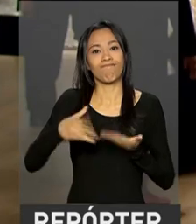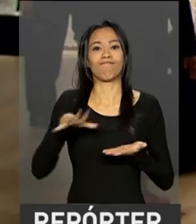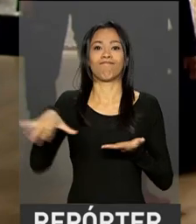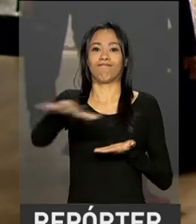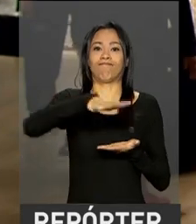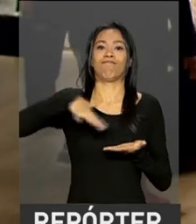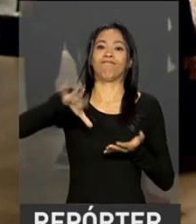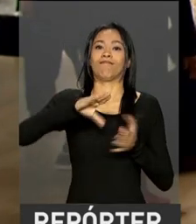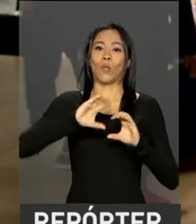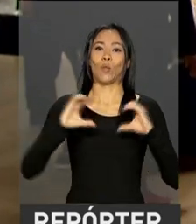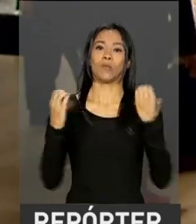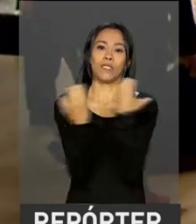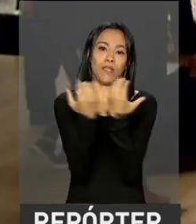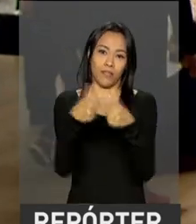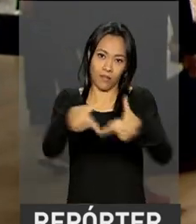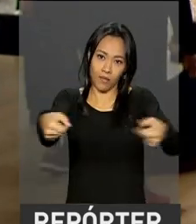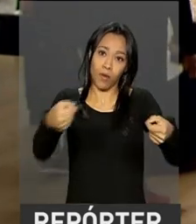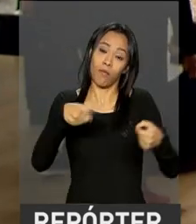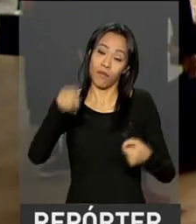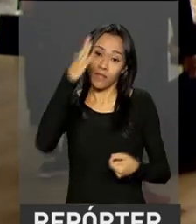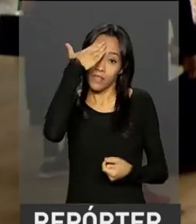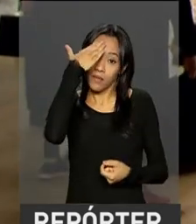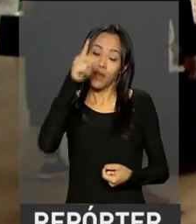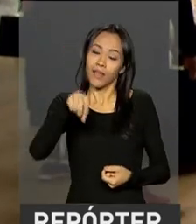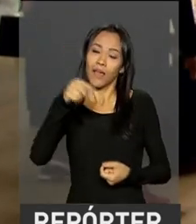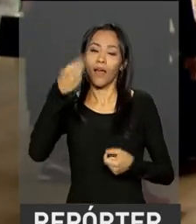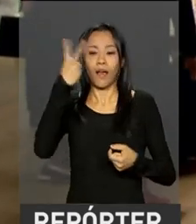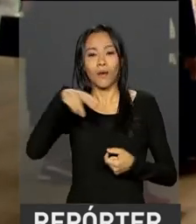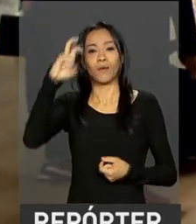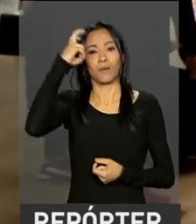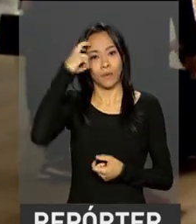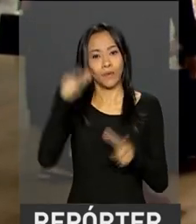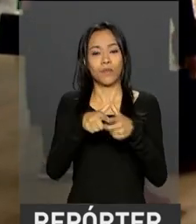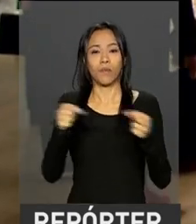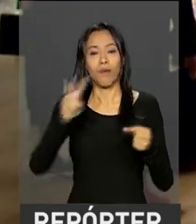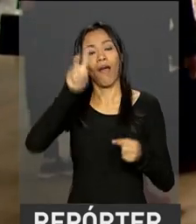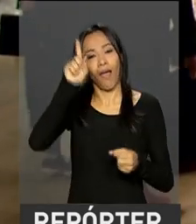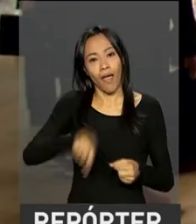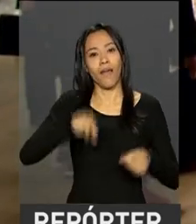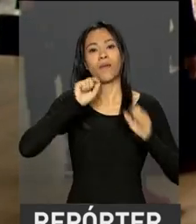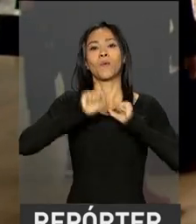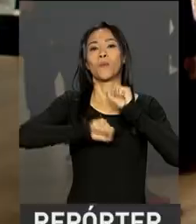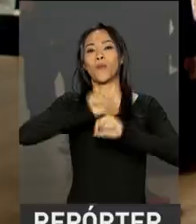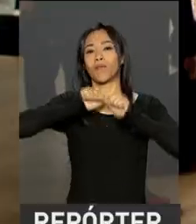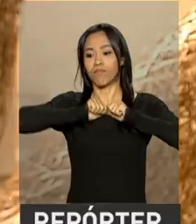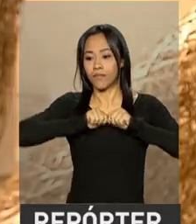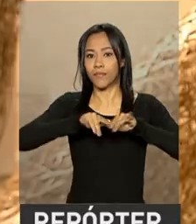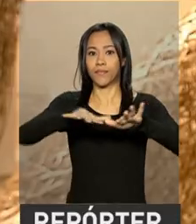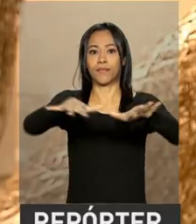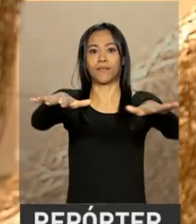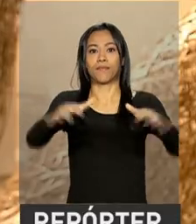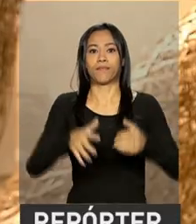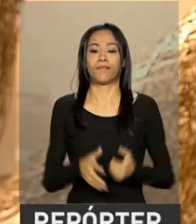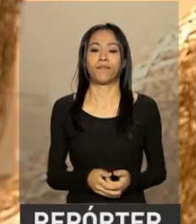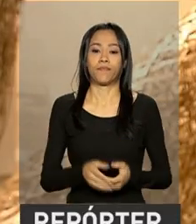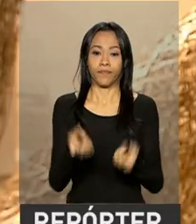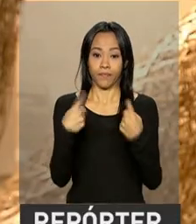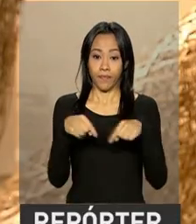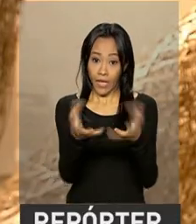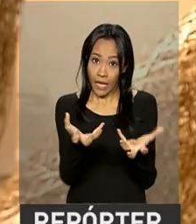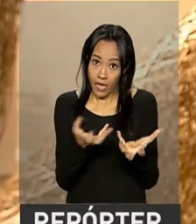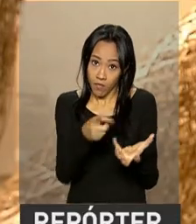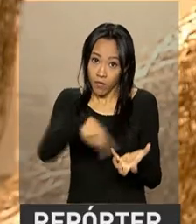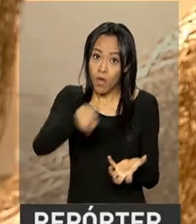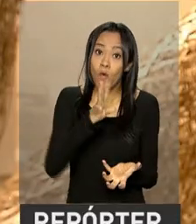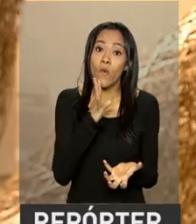comunidade. Tudo para ter a certeza de que a cultura japonesa será extensivamente transmitida. Queremos que conheçam o